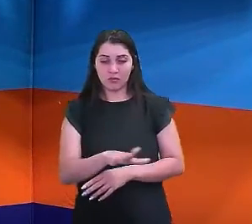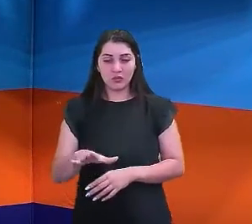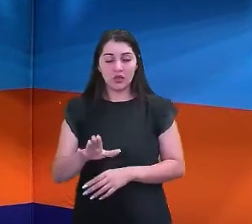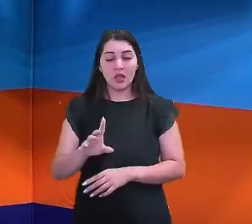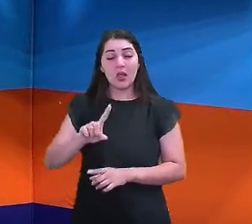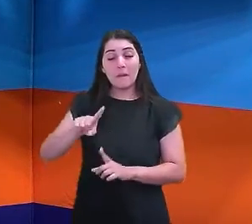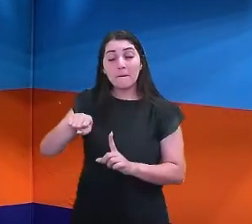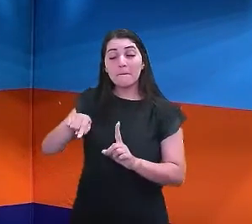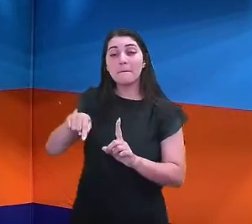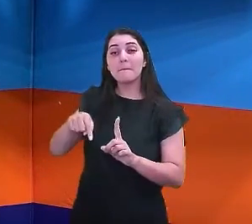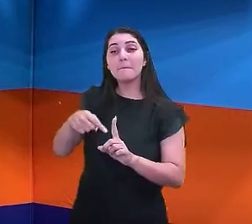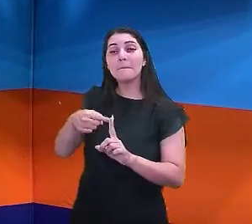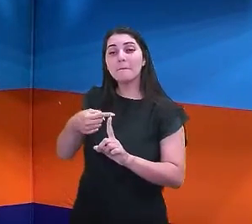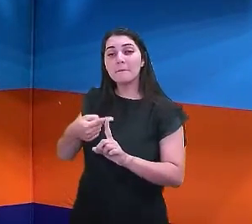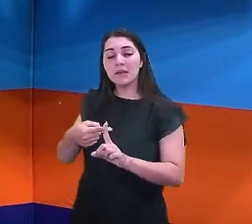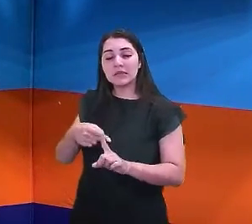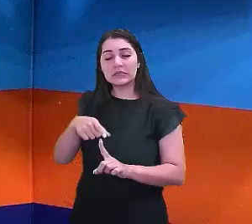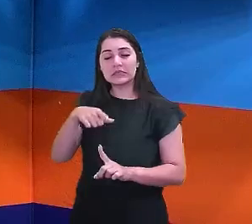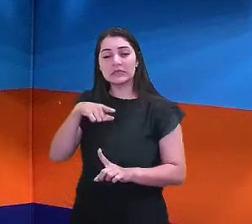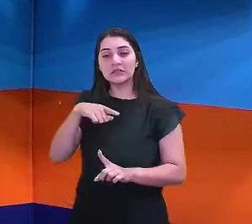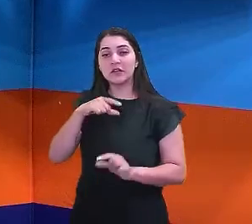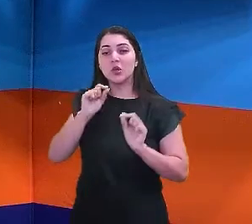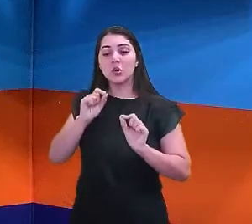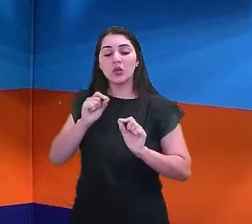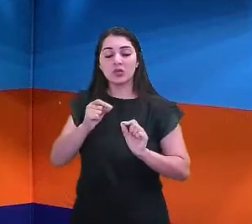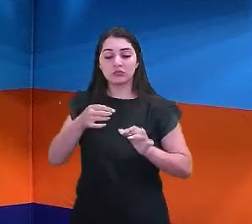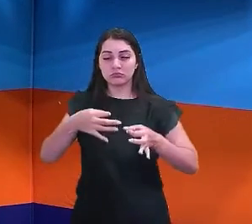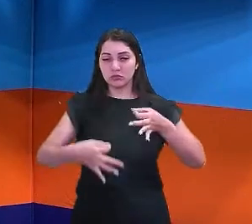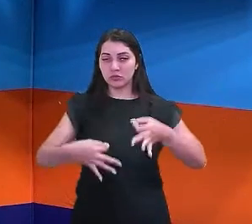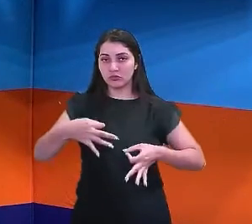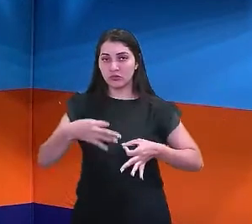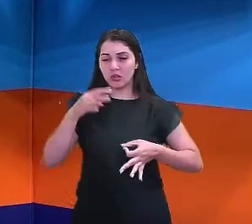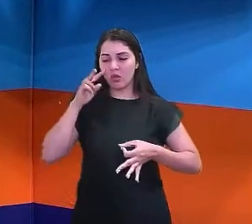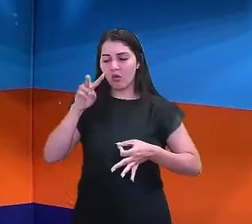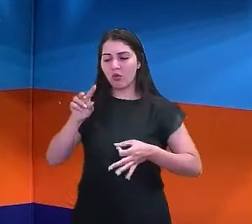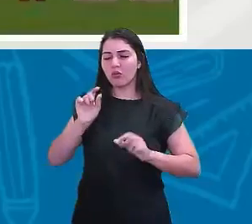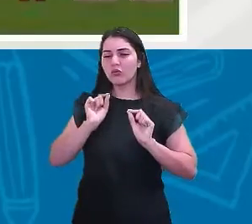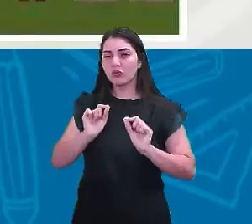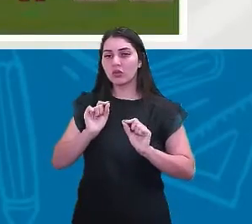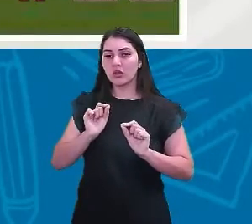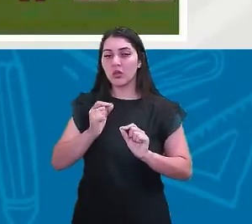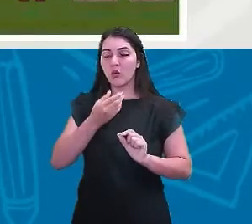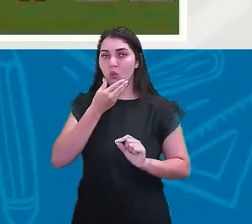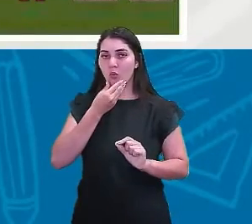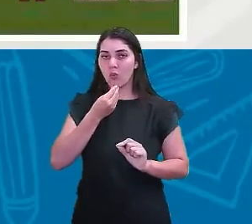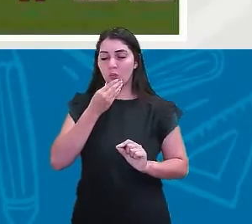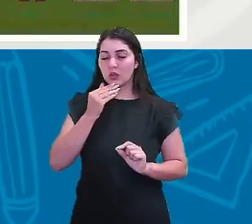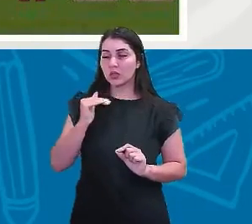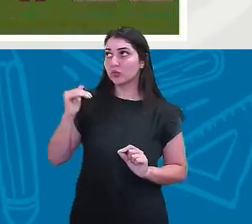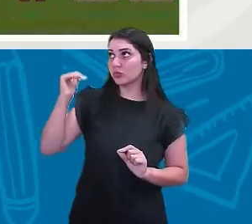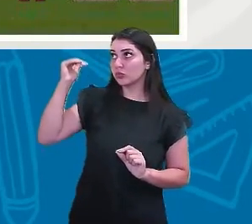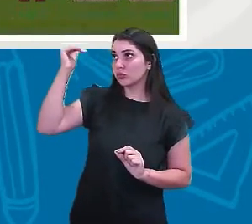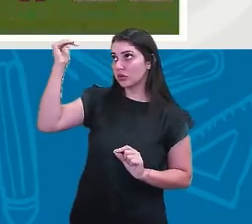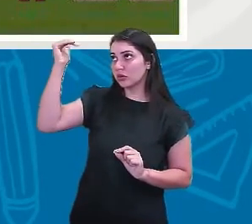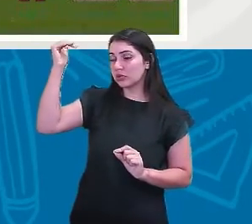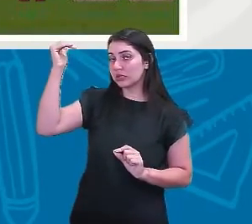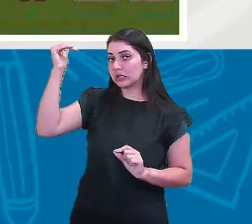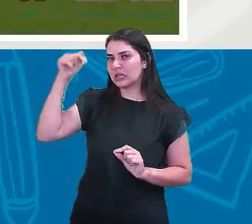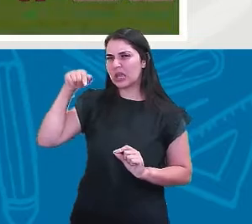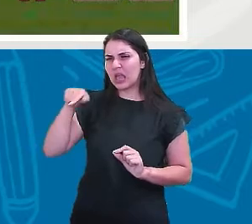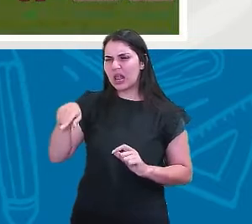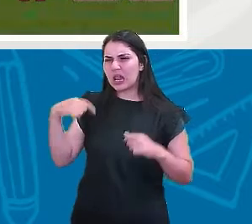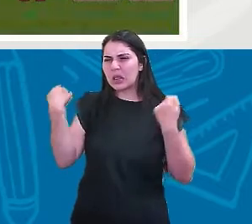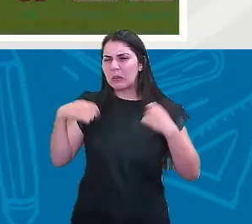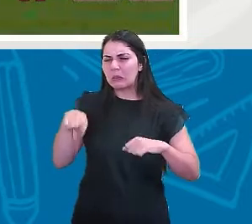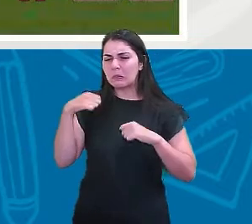for pela justiça, certo? Olha só, o menino grande, aparentemente, ele precisa de um caixote